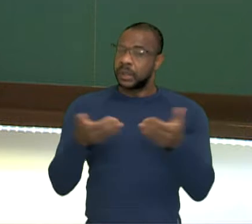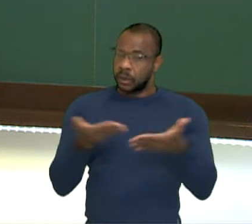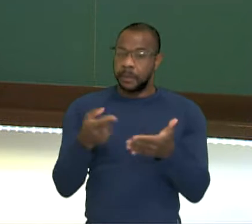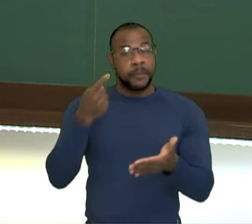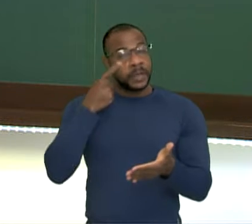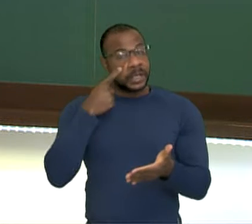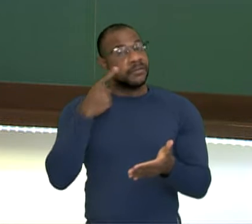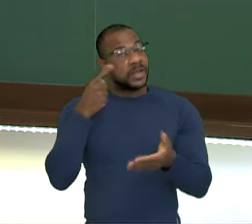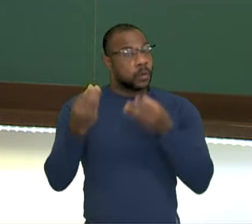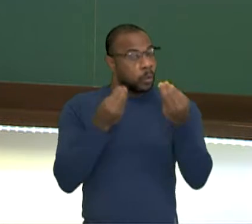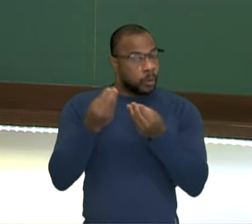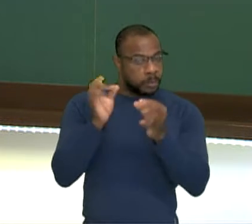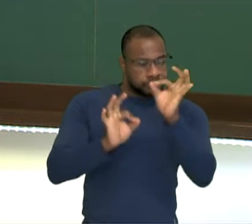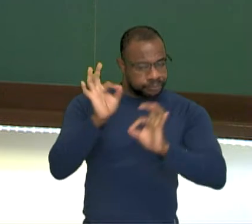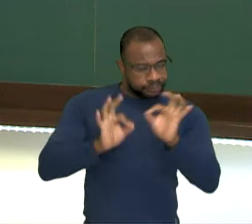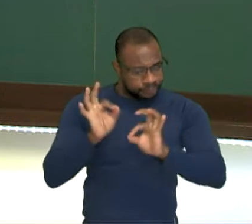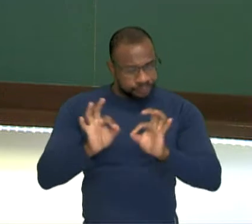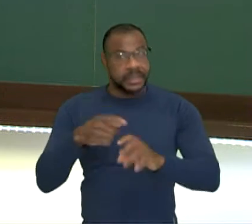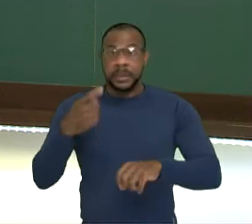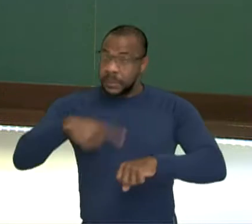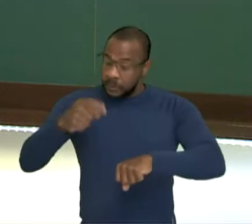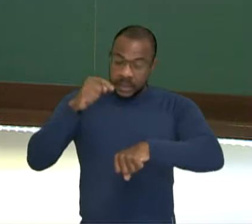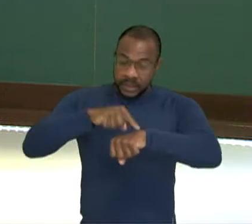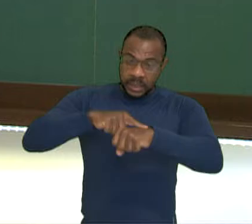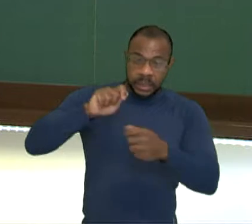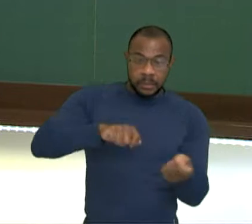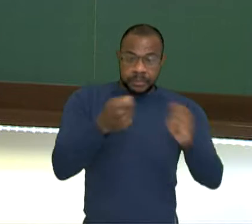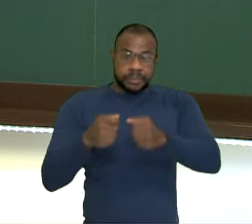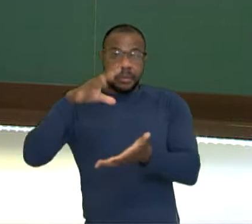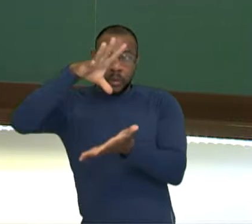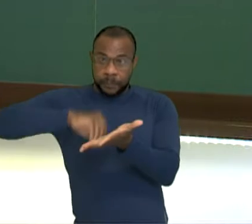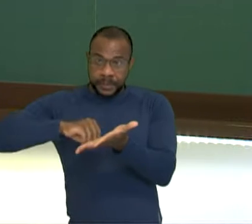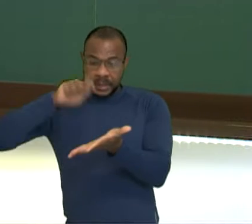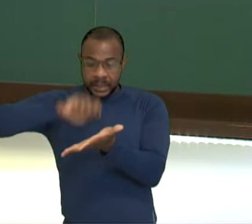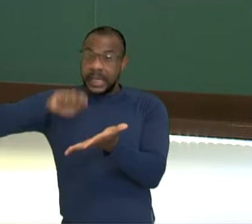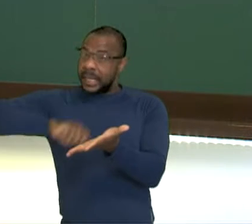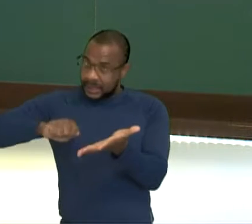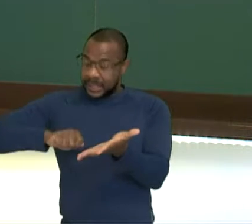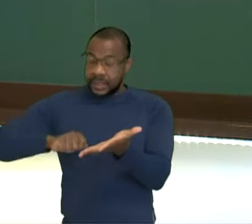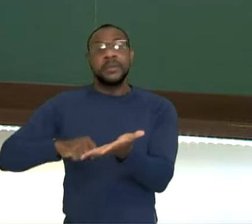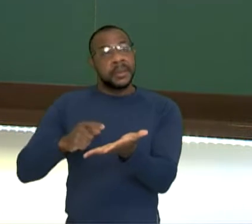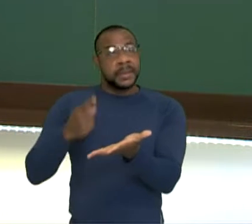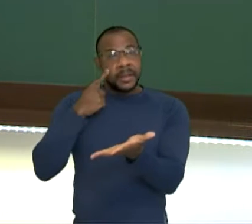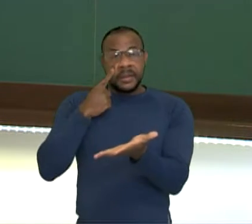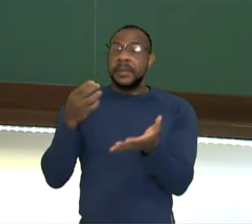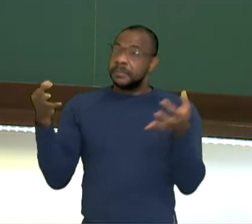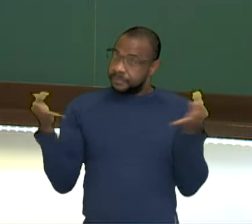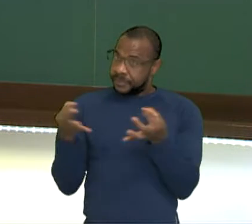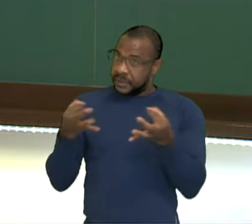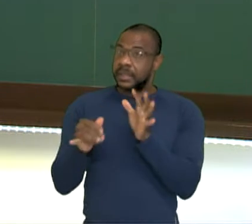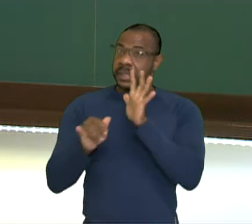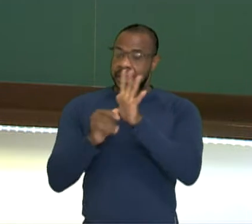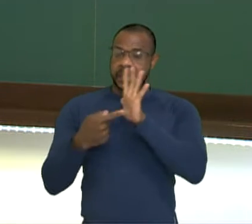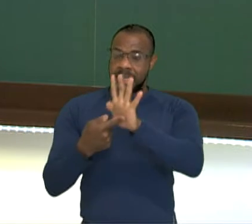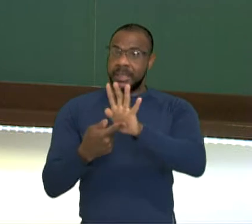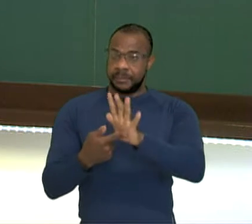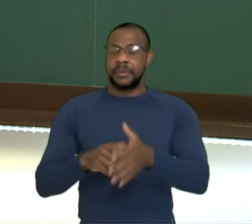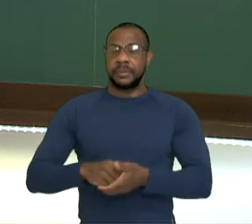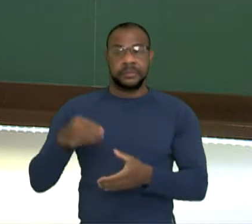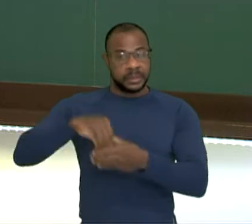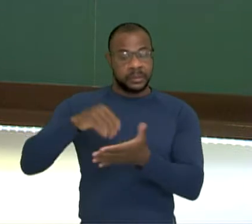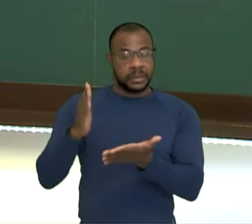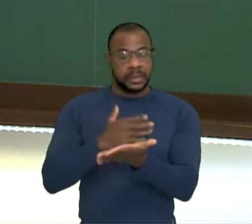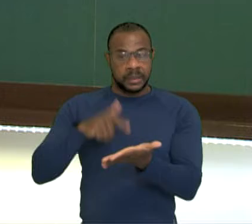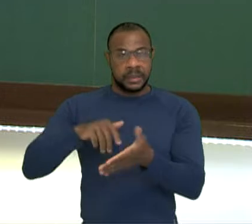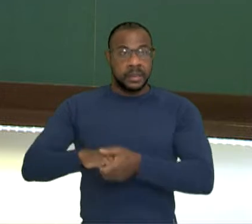e depois eu vou dar um tempo para que você transcreva isso no seu caderno para que ele fique de modelo, tá bom? Então, como